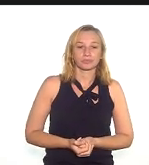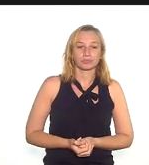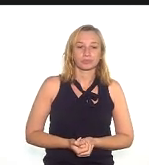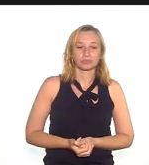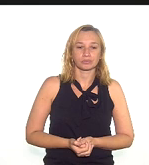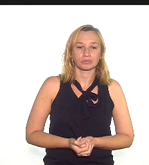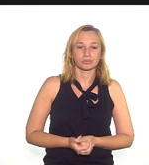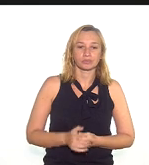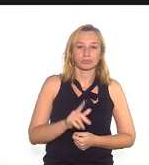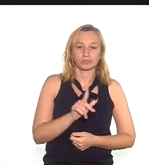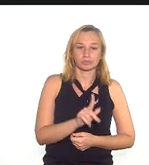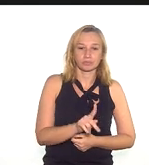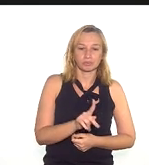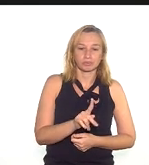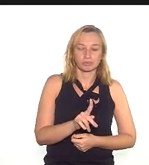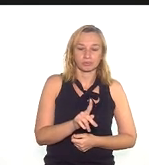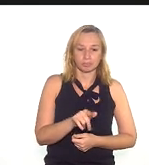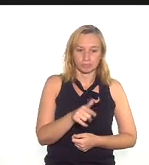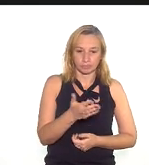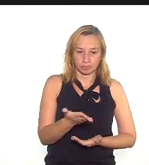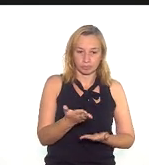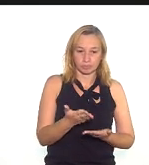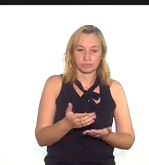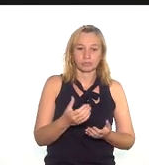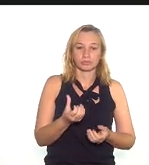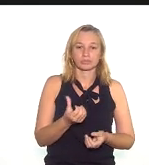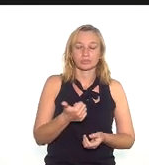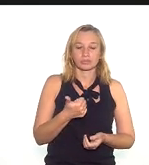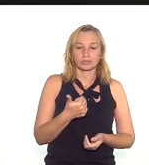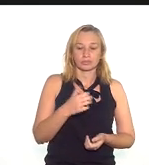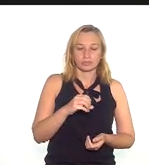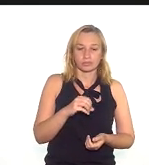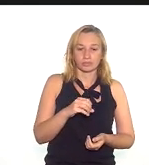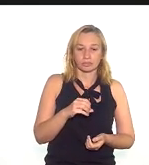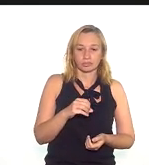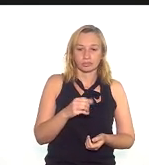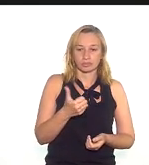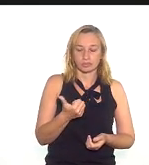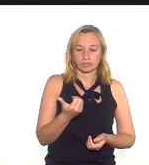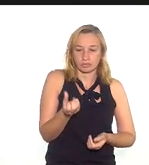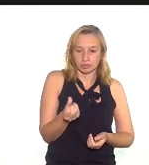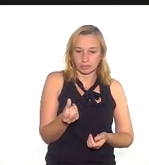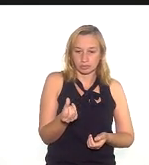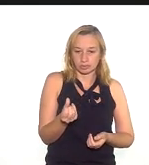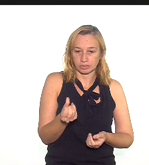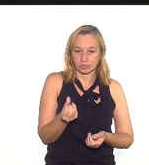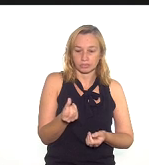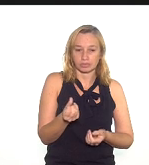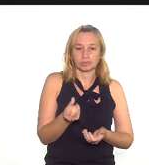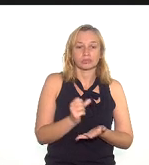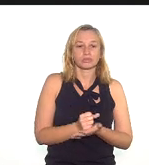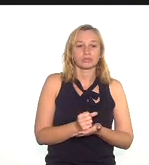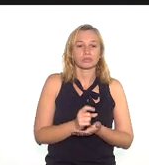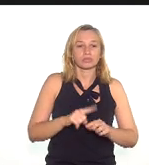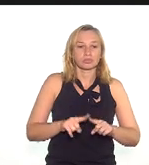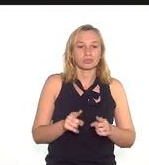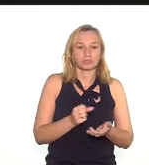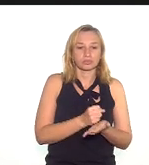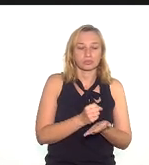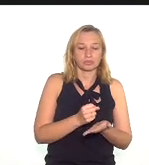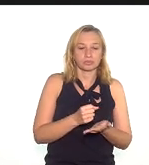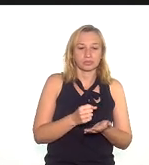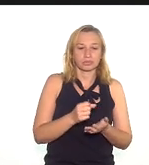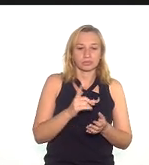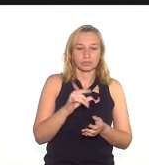aqui é um exemplo da 16ª rodada, mas essa cláusula, com pequenas diferenças, eu vou apresentar